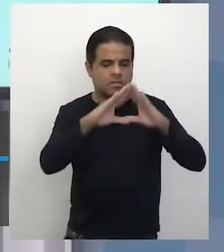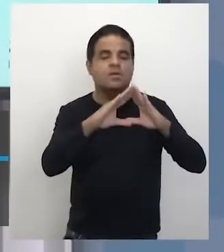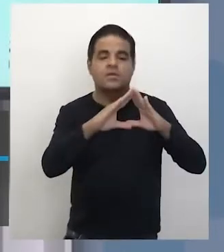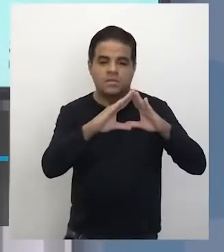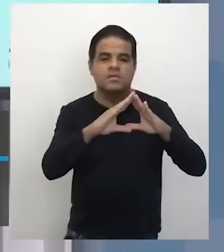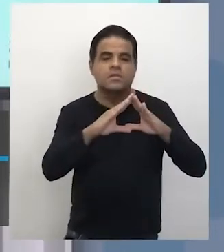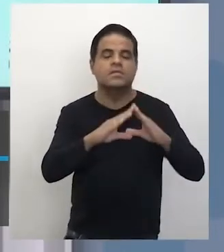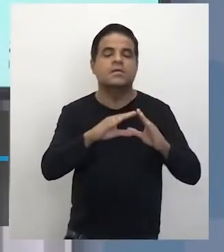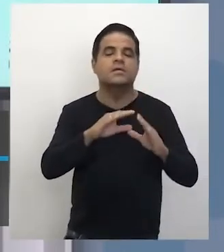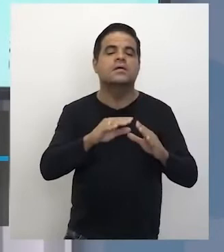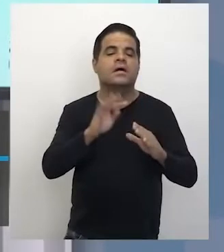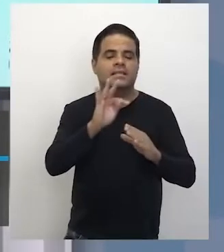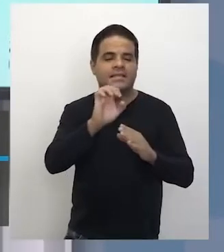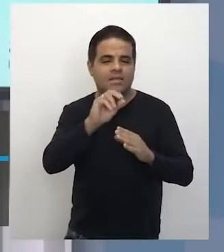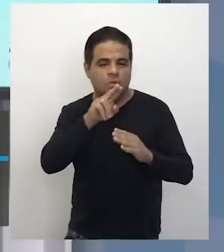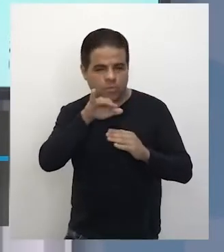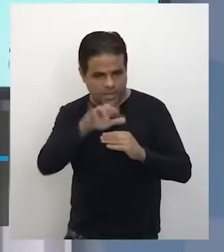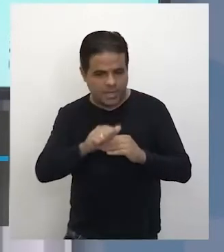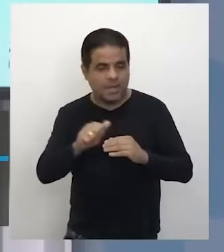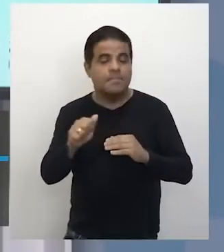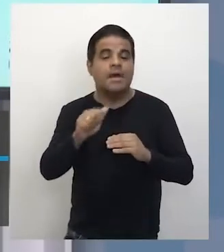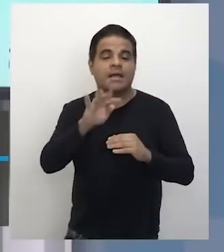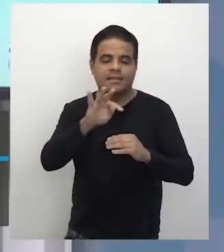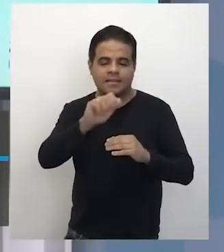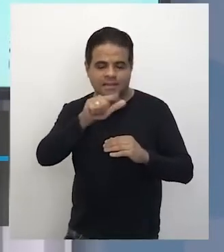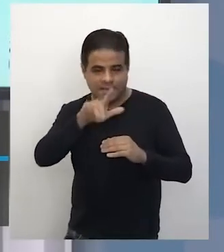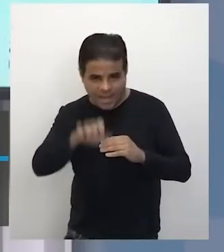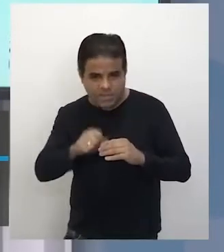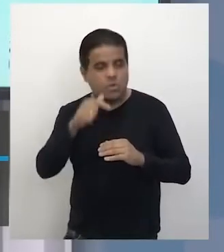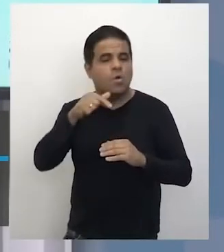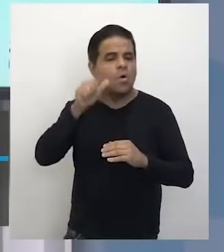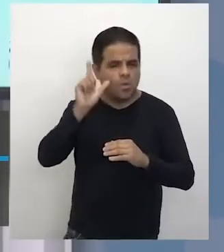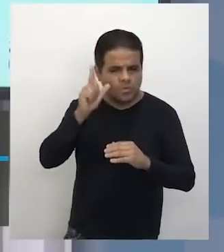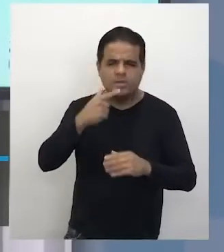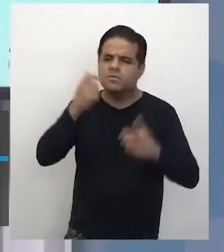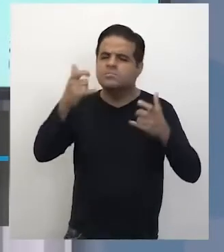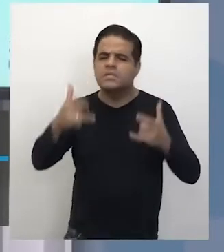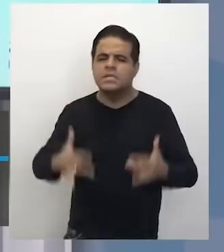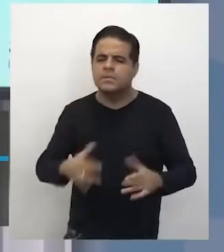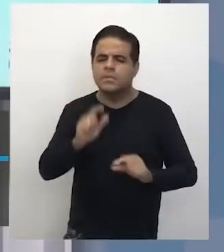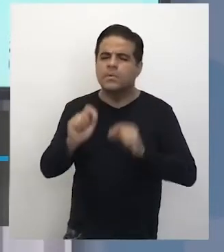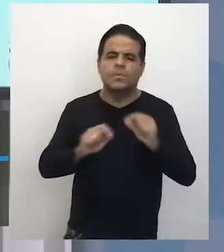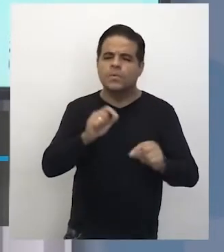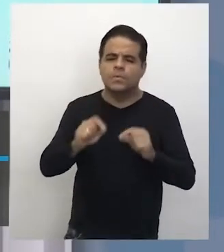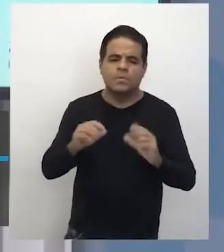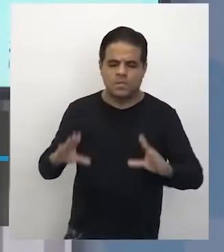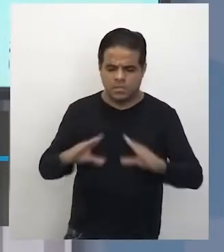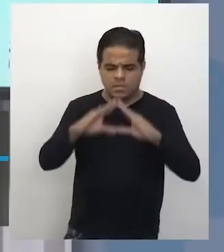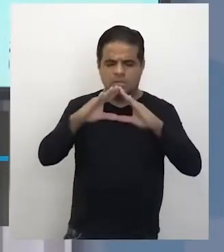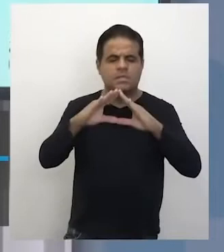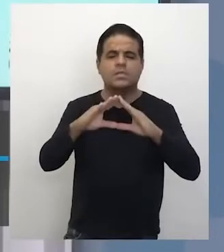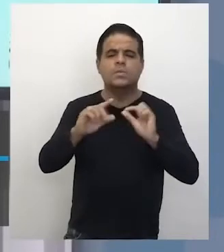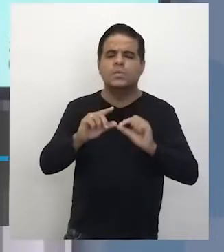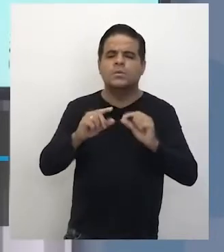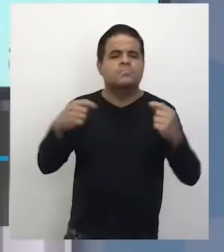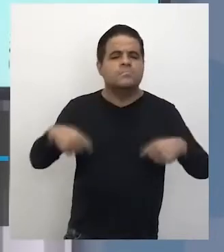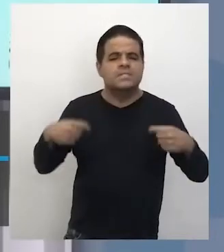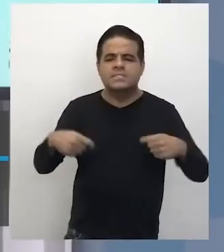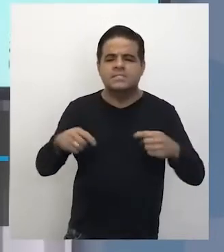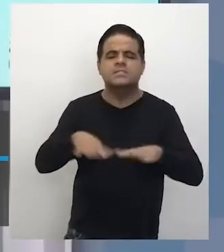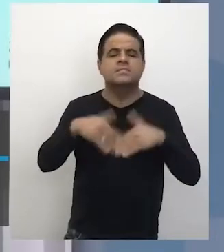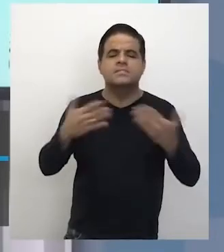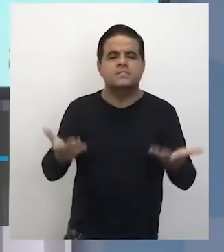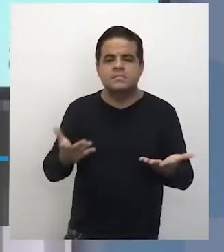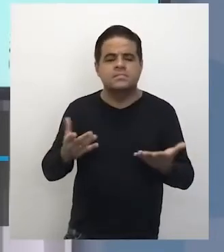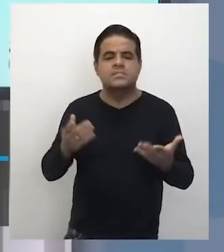do Triângulo Teorema de Tales tá certo e ontem nós falamos um pouquinho né O que é um um triângulo o que que ele precisa